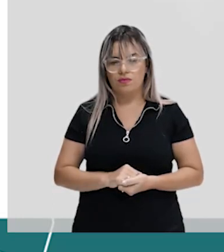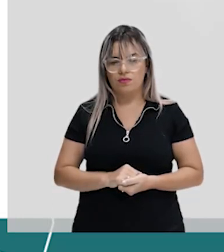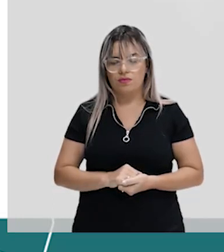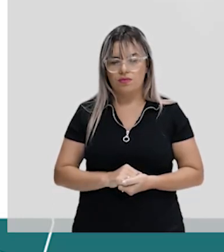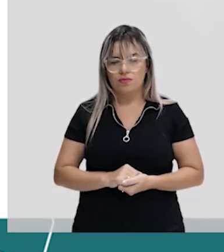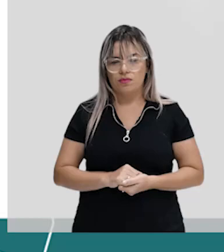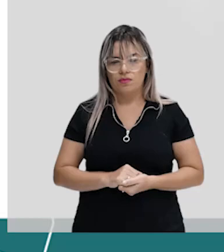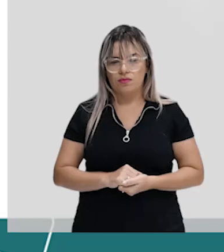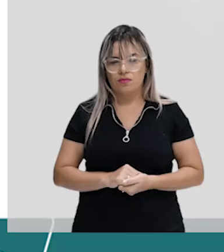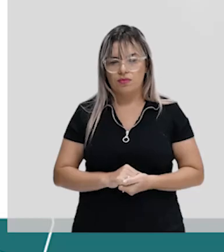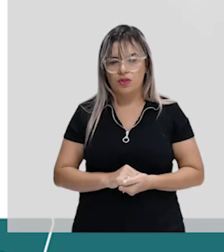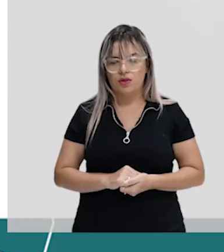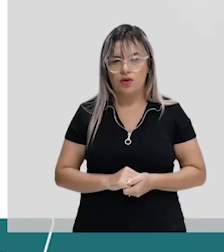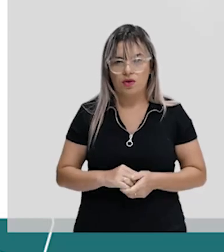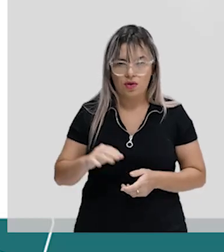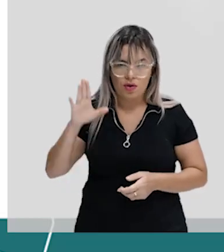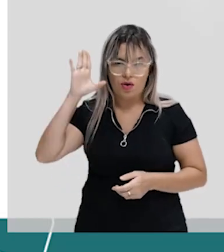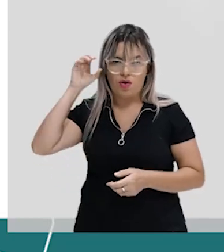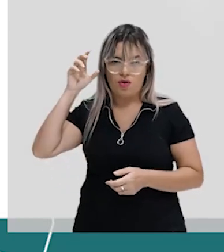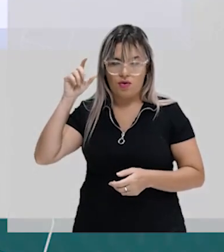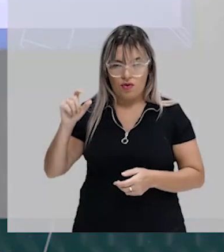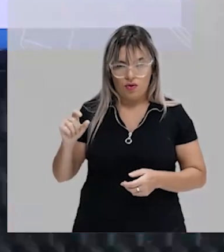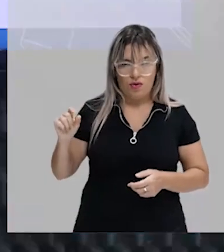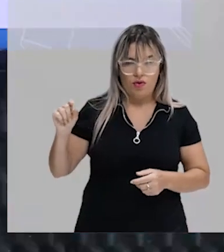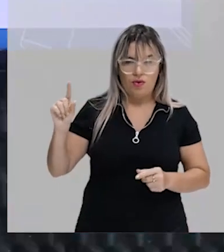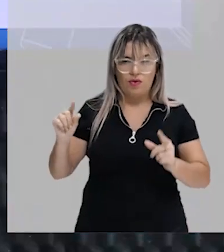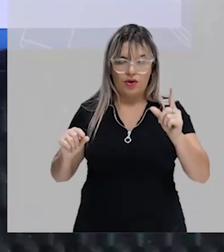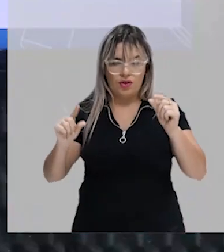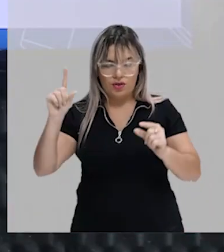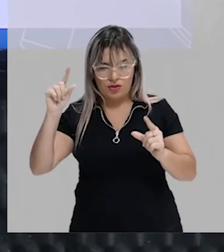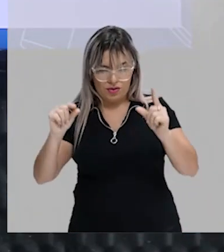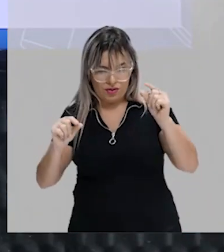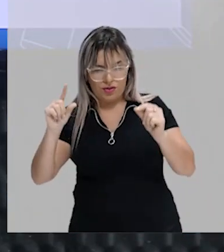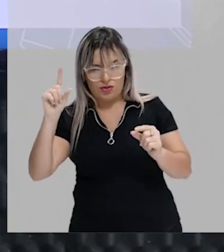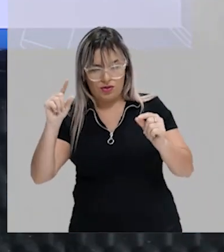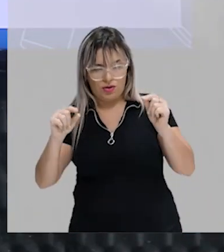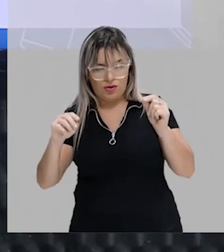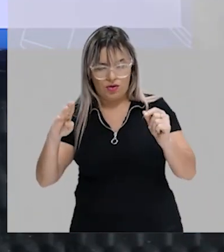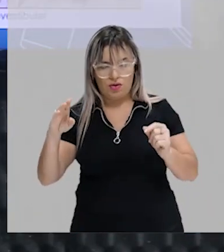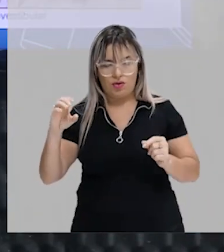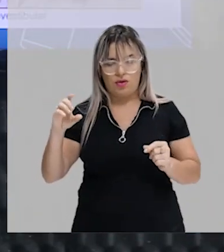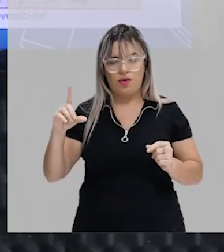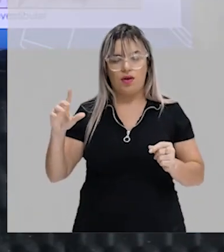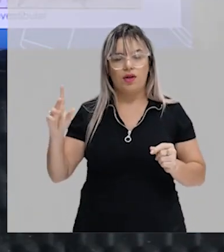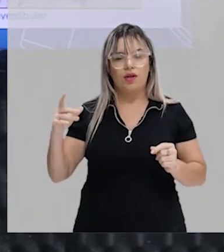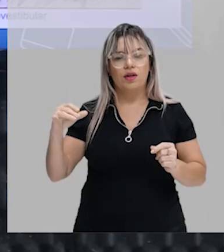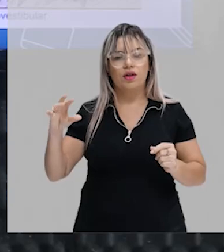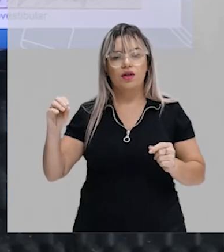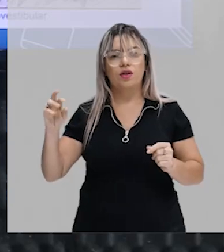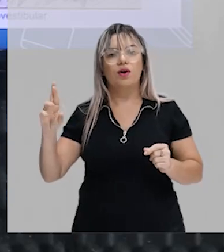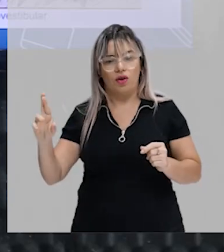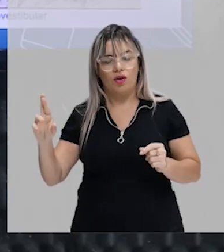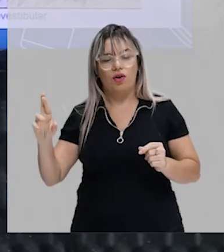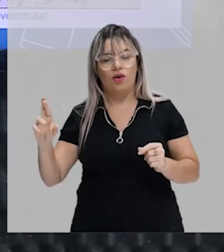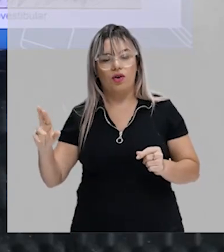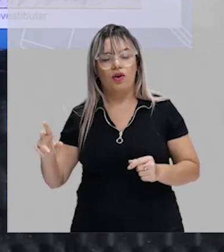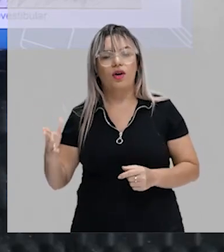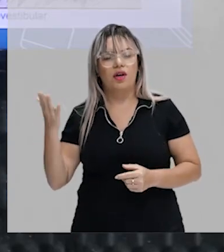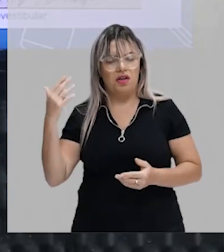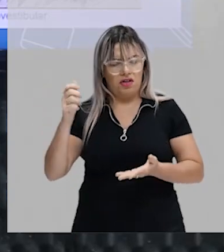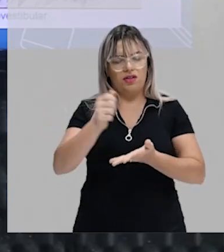Esse ouvir estrelas, o Belchior cita na música dele. E aqui a gente já tem uma outra composição, que é